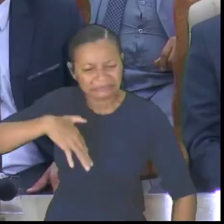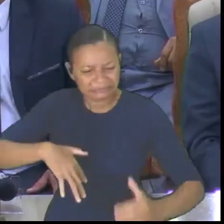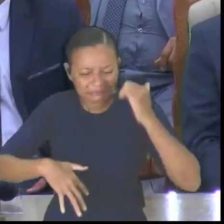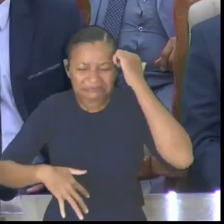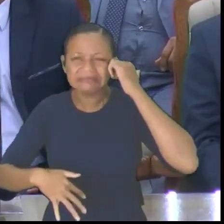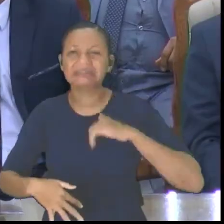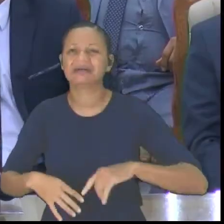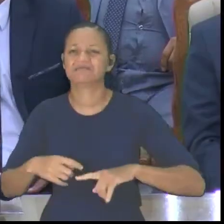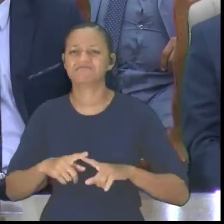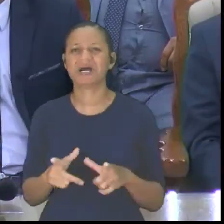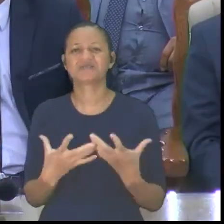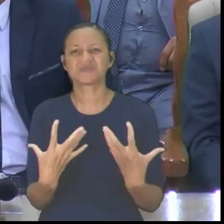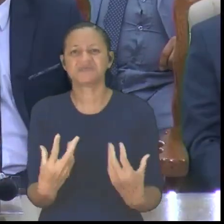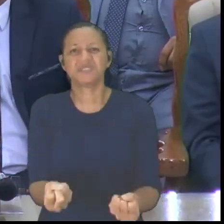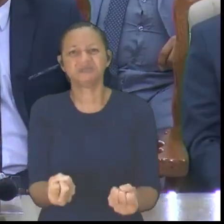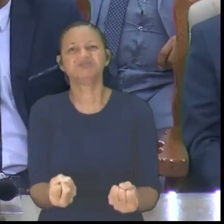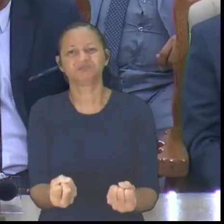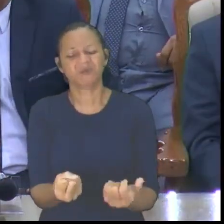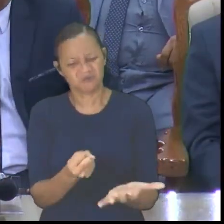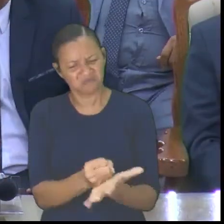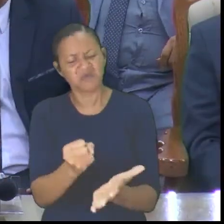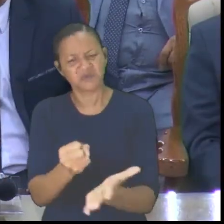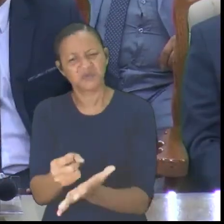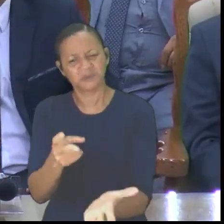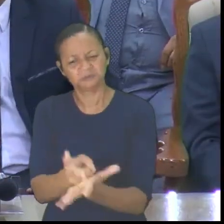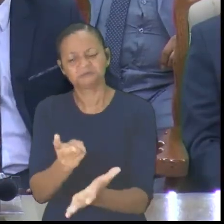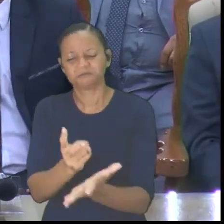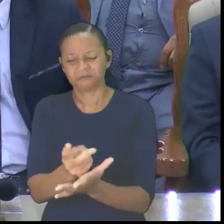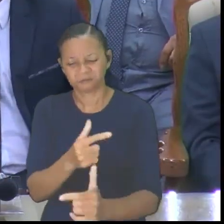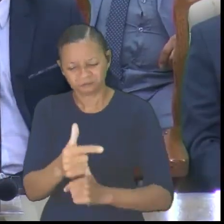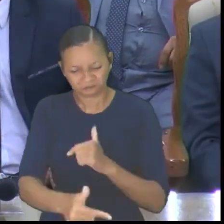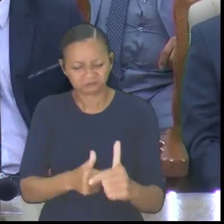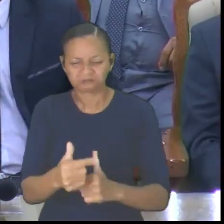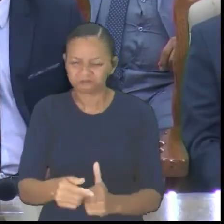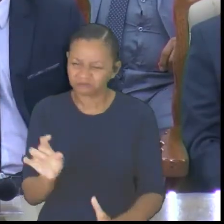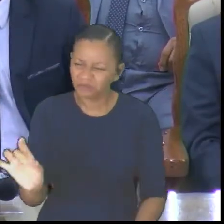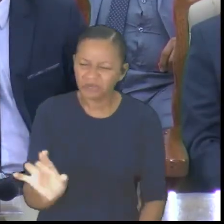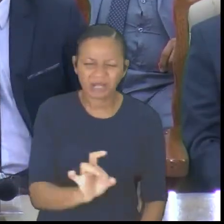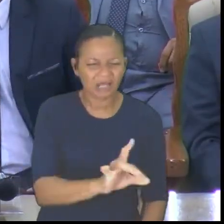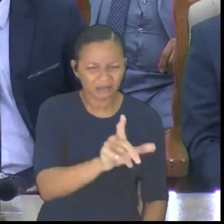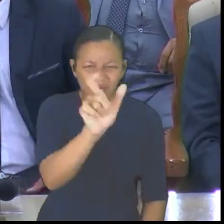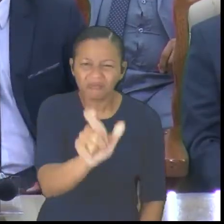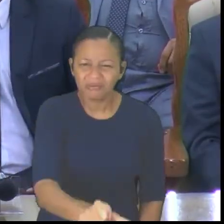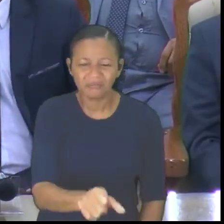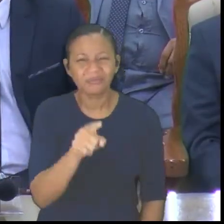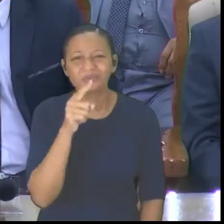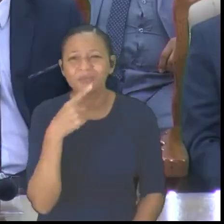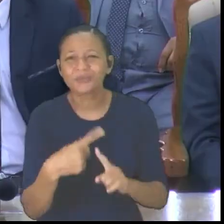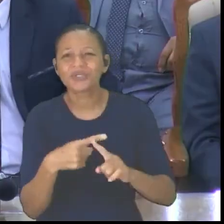mas eu me gastarei e me deixarei gastar pelas vossas almas.